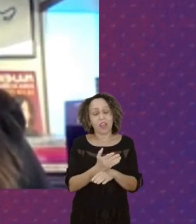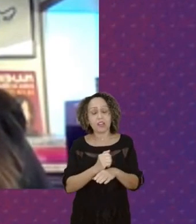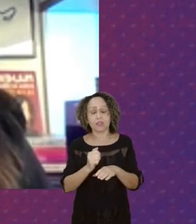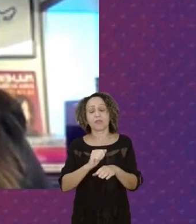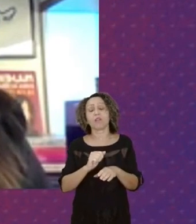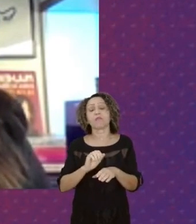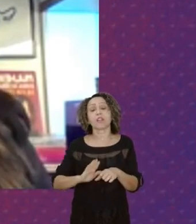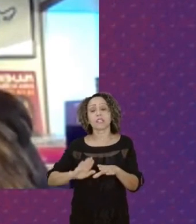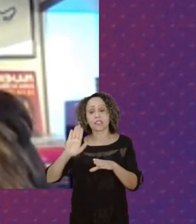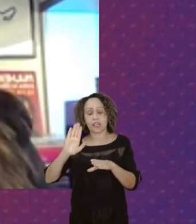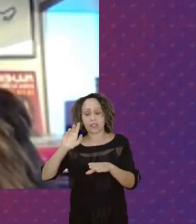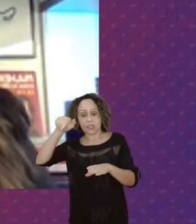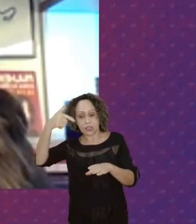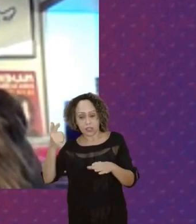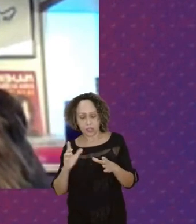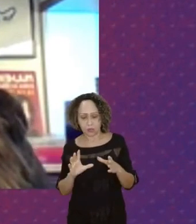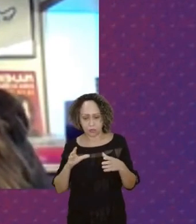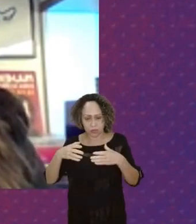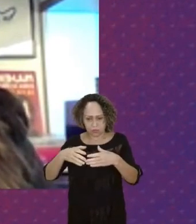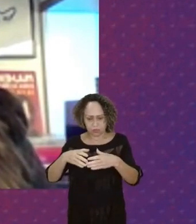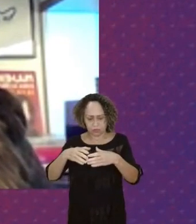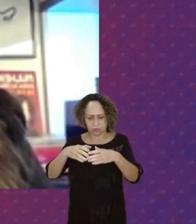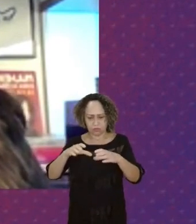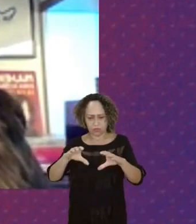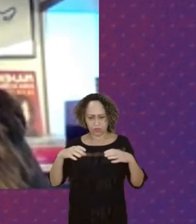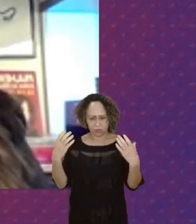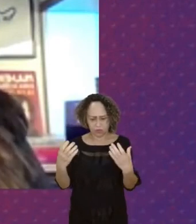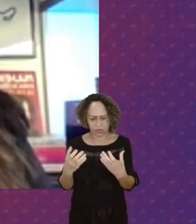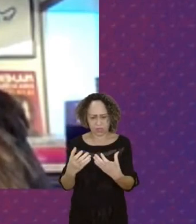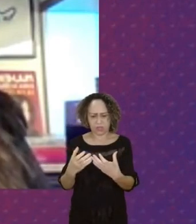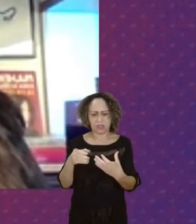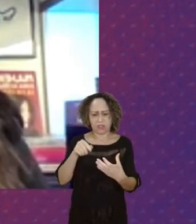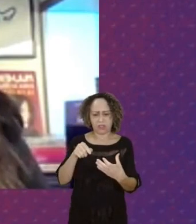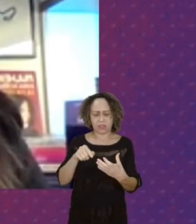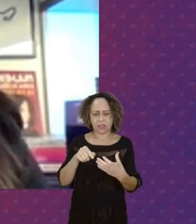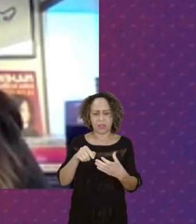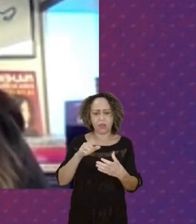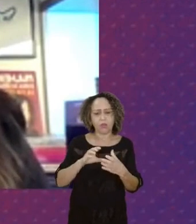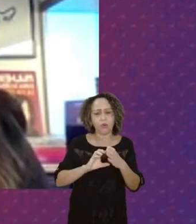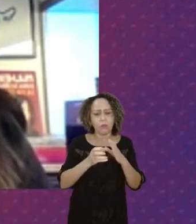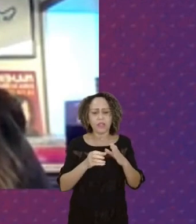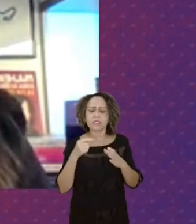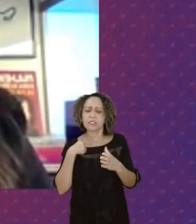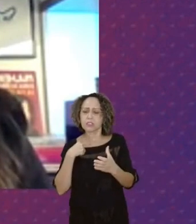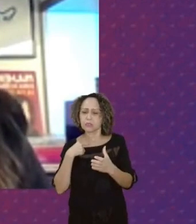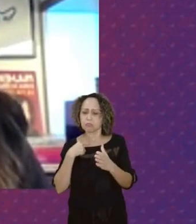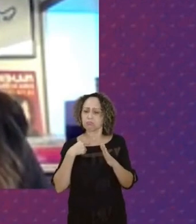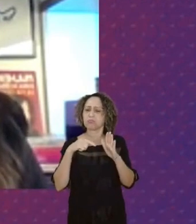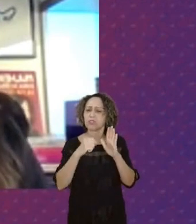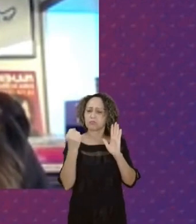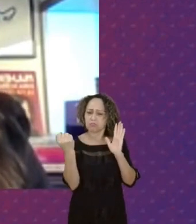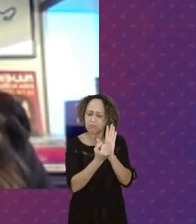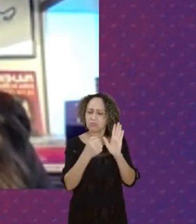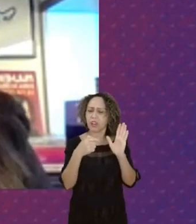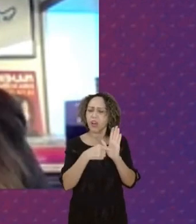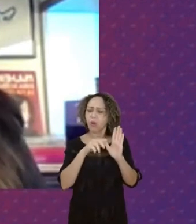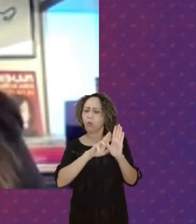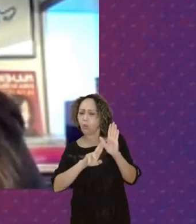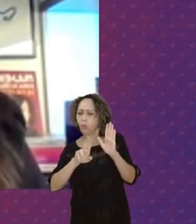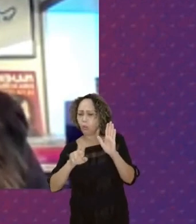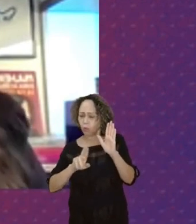momento em que na convenção se escolhe o seu nome para integrar a chapa, seja para candidatura a deputada estadual, deputada